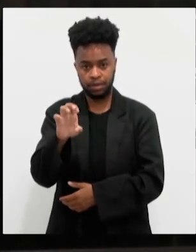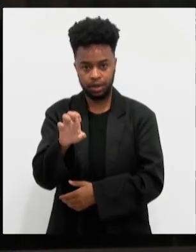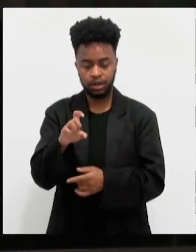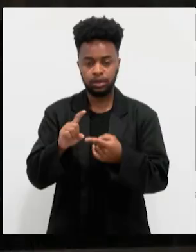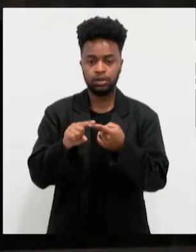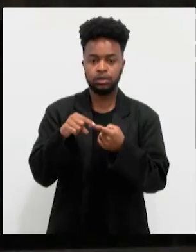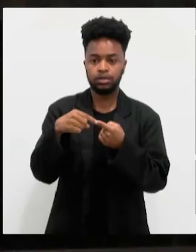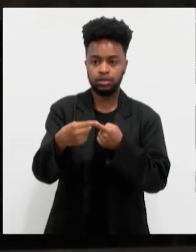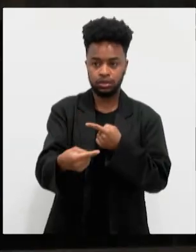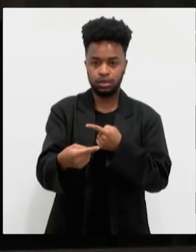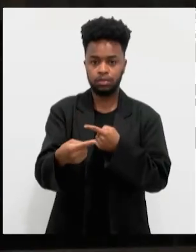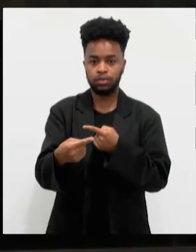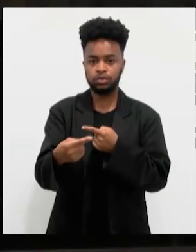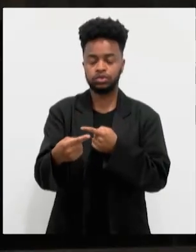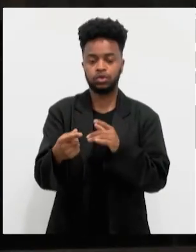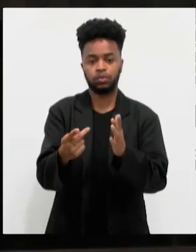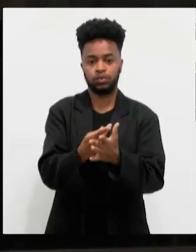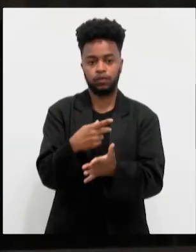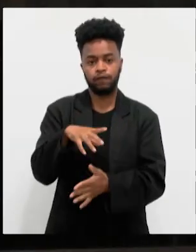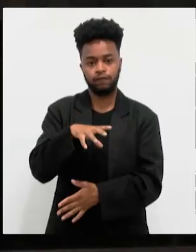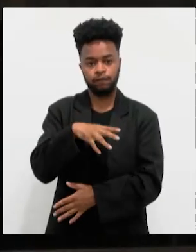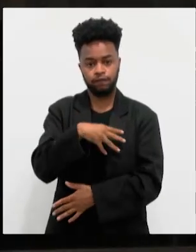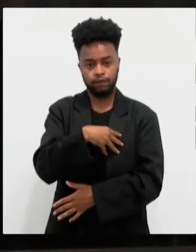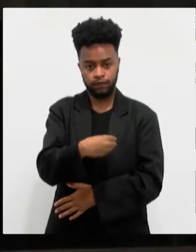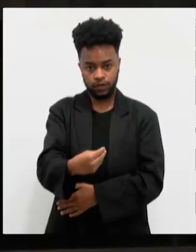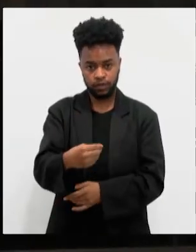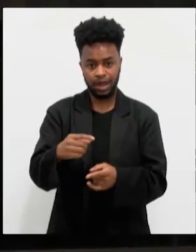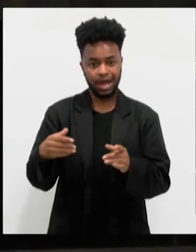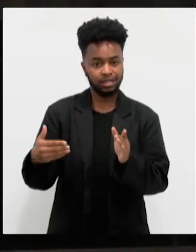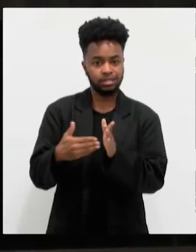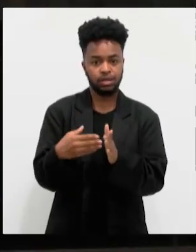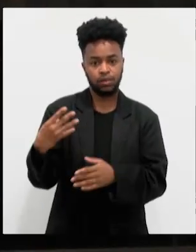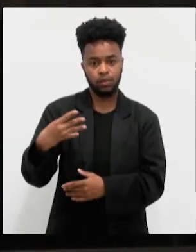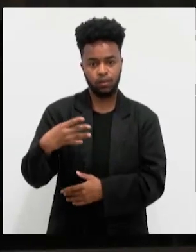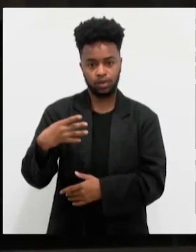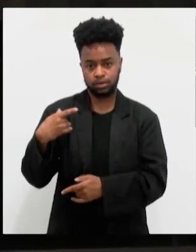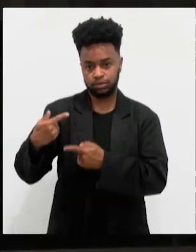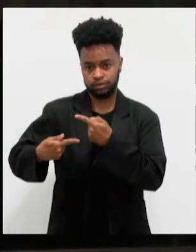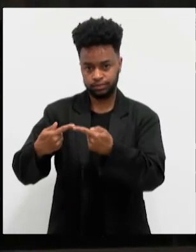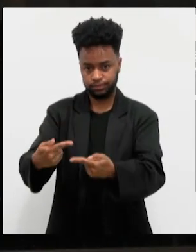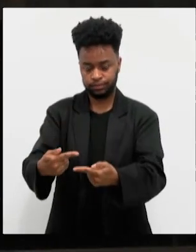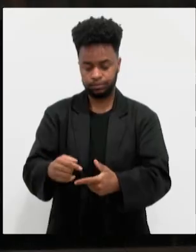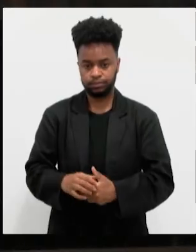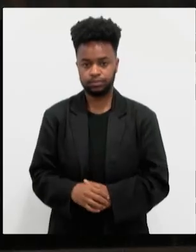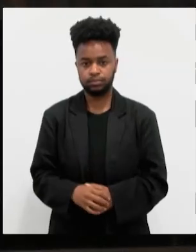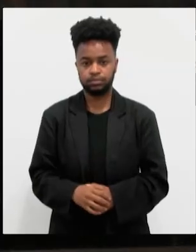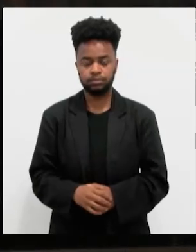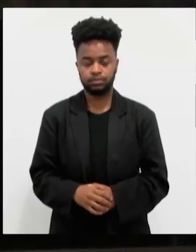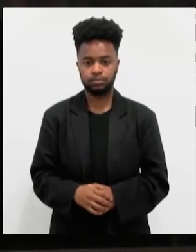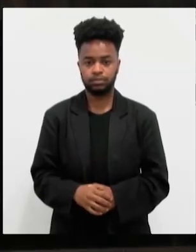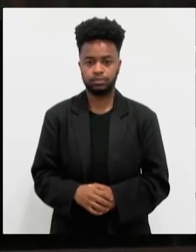depois chegava até os filhos, isso ia até a 4ª geração.